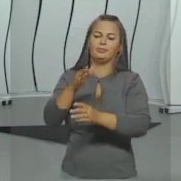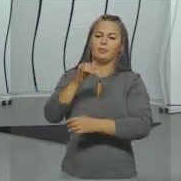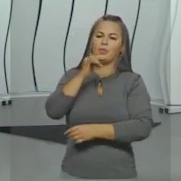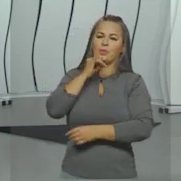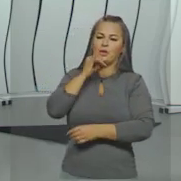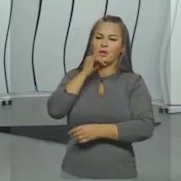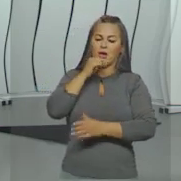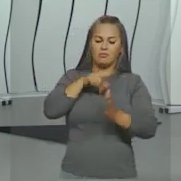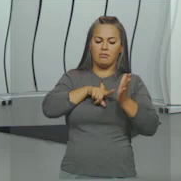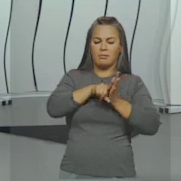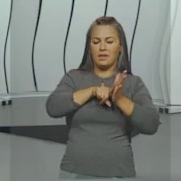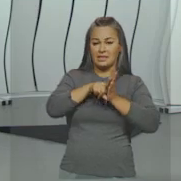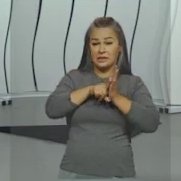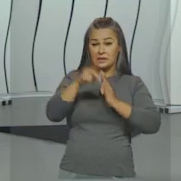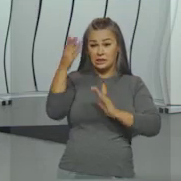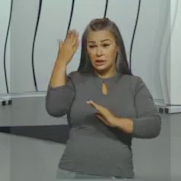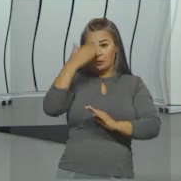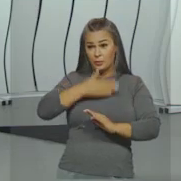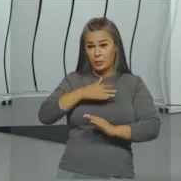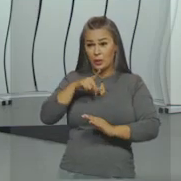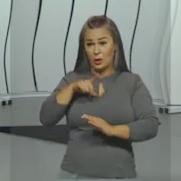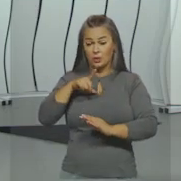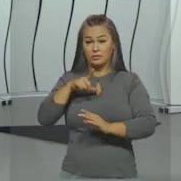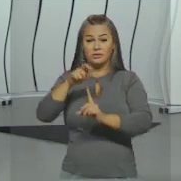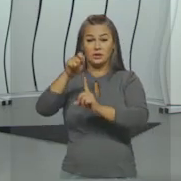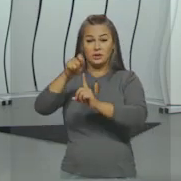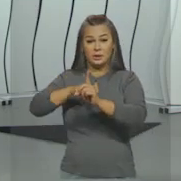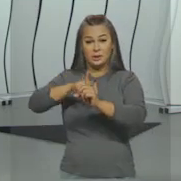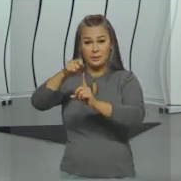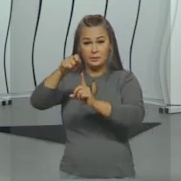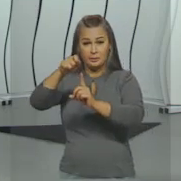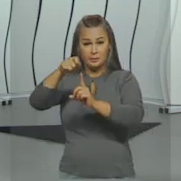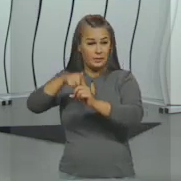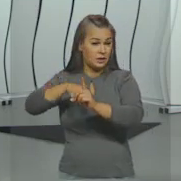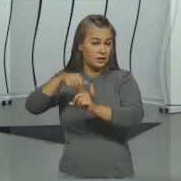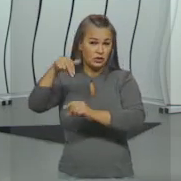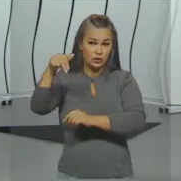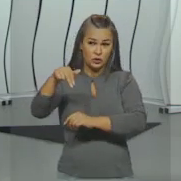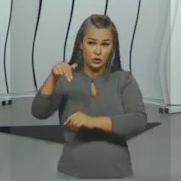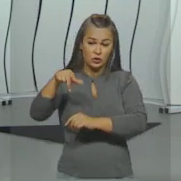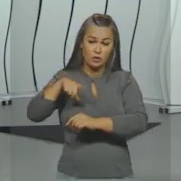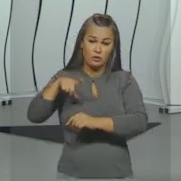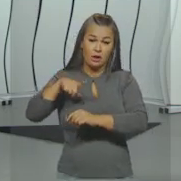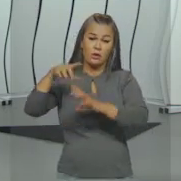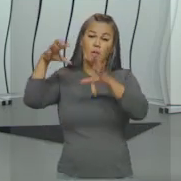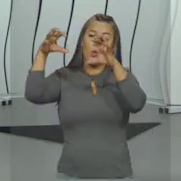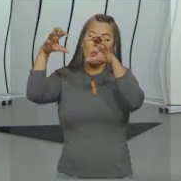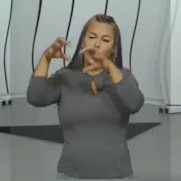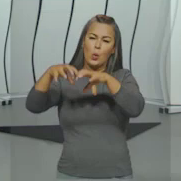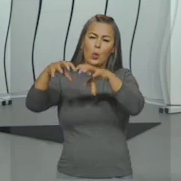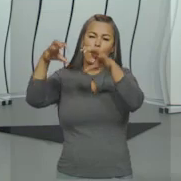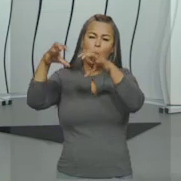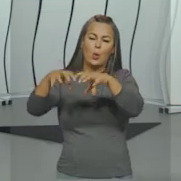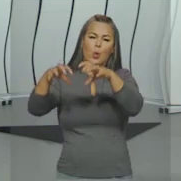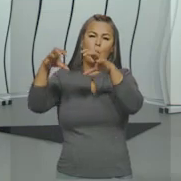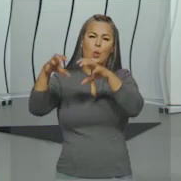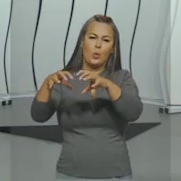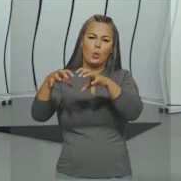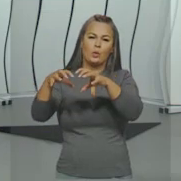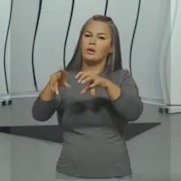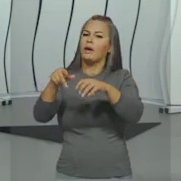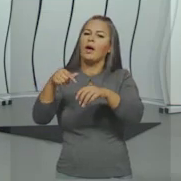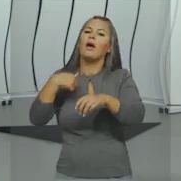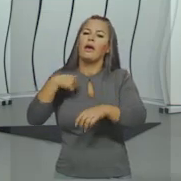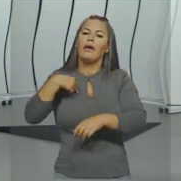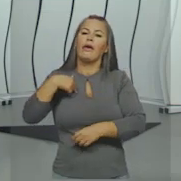plantação de água naquela época, eu vou preparar de forma diferente. Muitas vezes, dependendo do nível da chuva, eu tenho que até proteger aquela